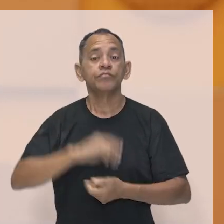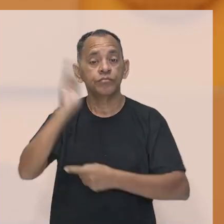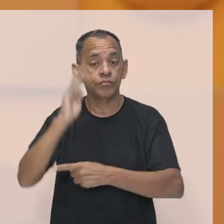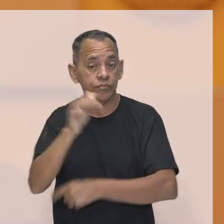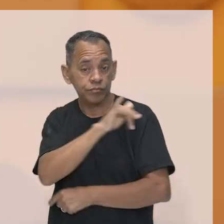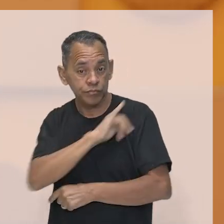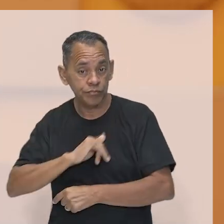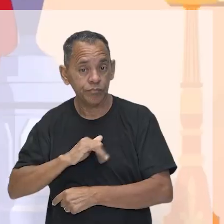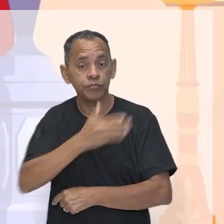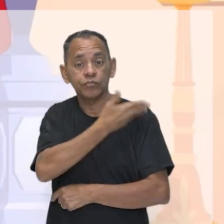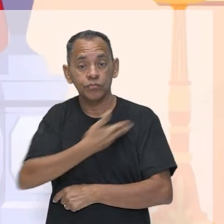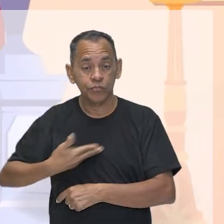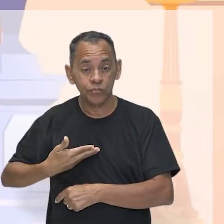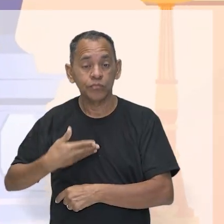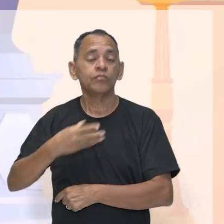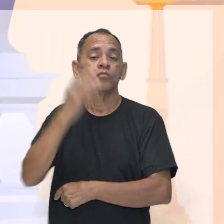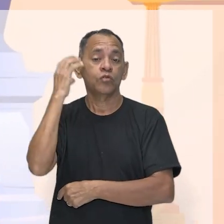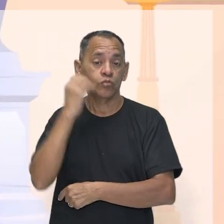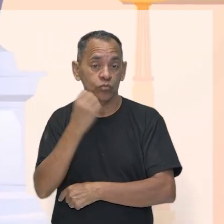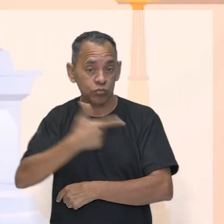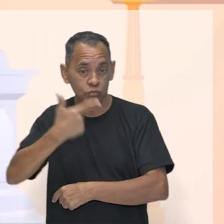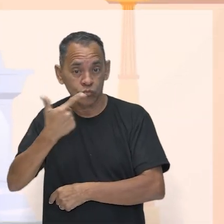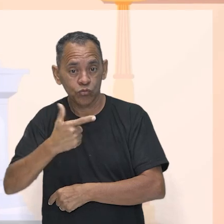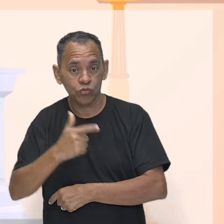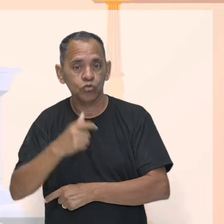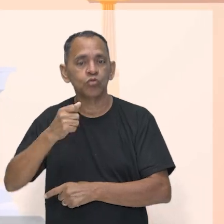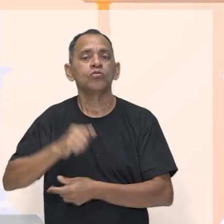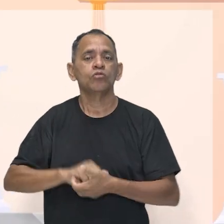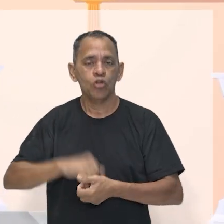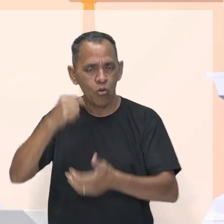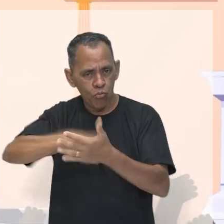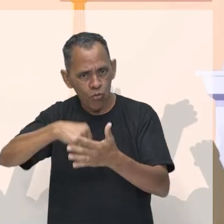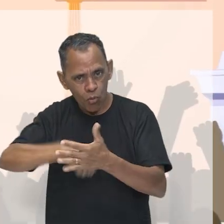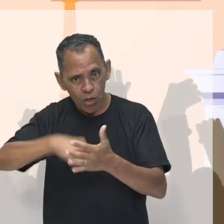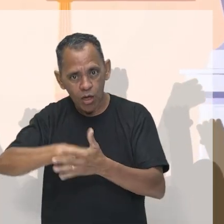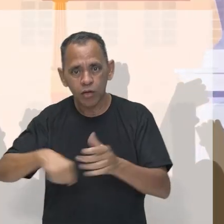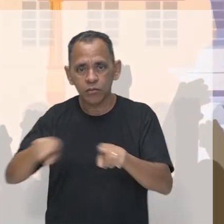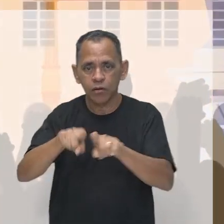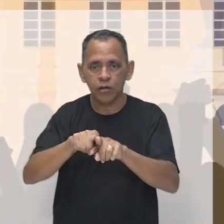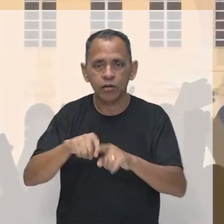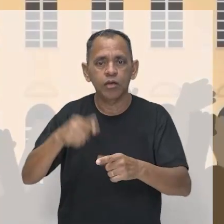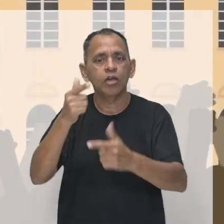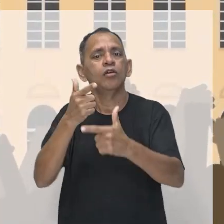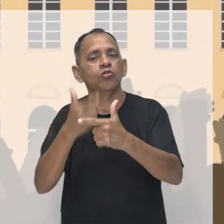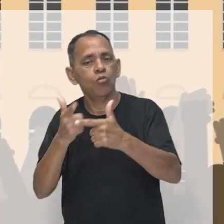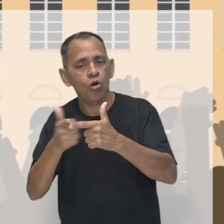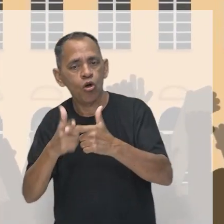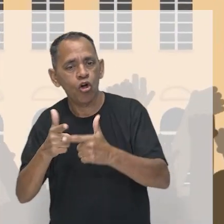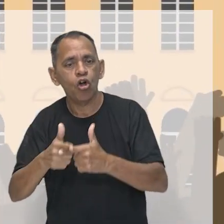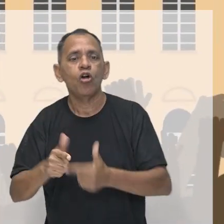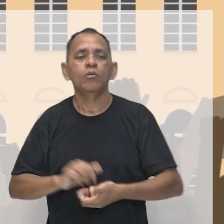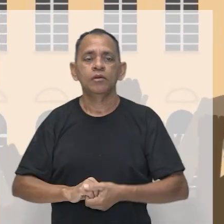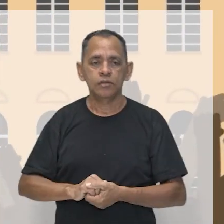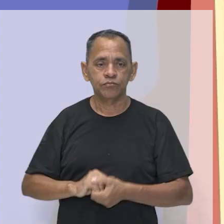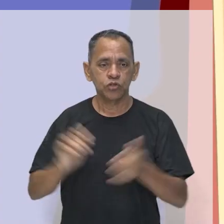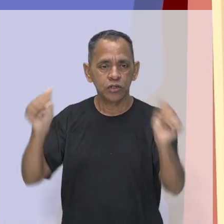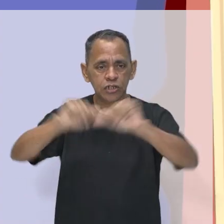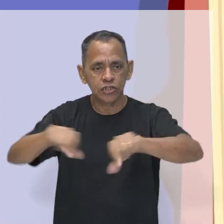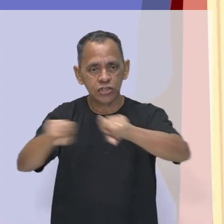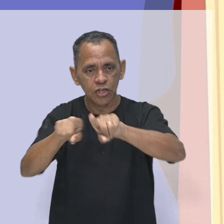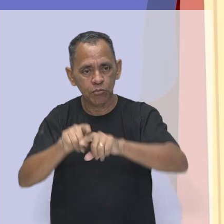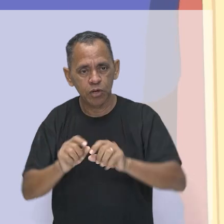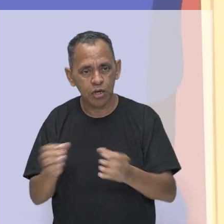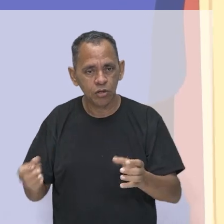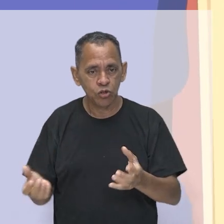situação. O Brasil era um império governado por Dom Pedro II, mas enfrentava crises econômicas, pressão por reformas